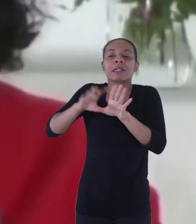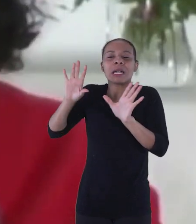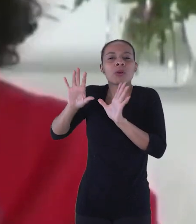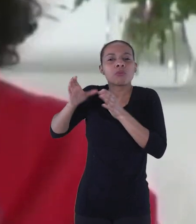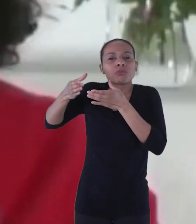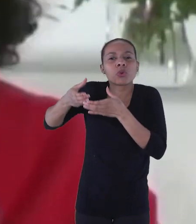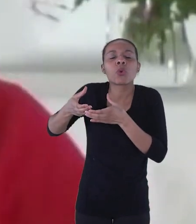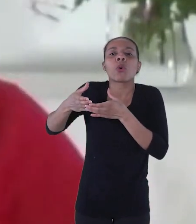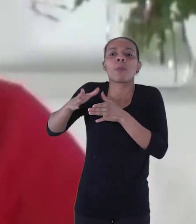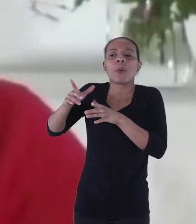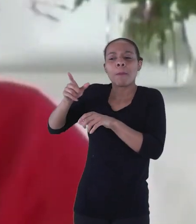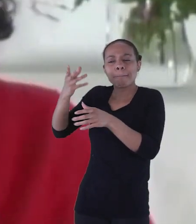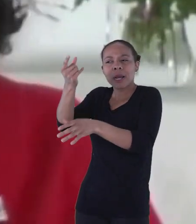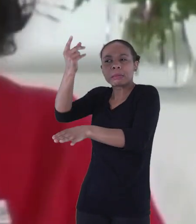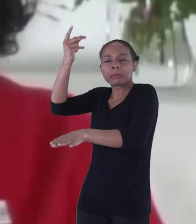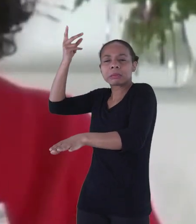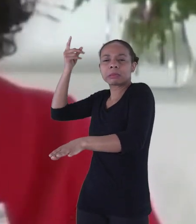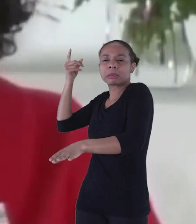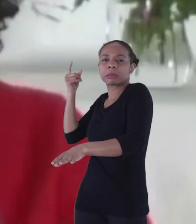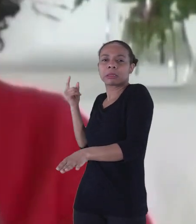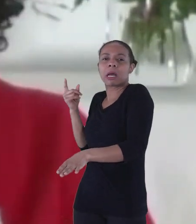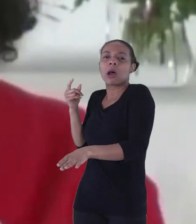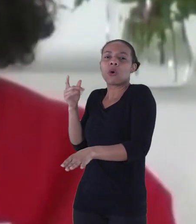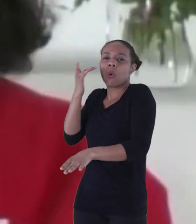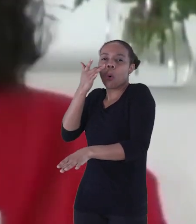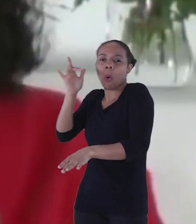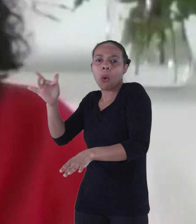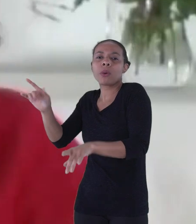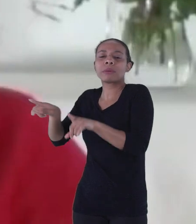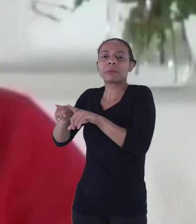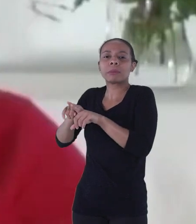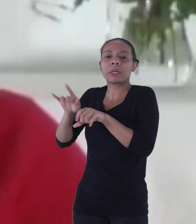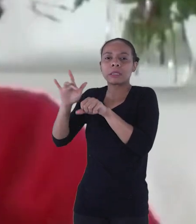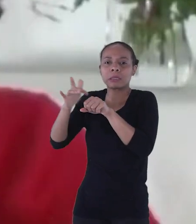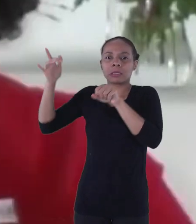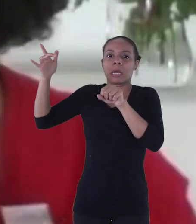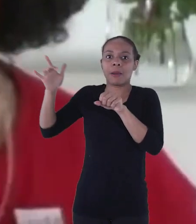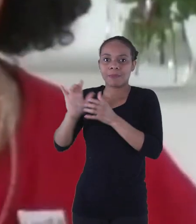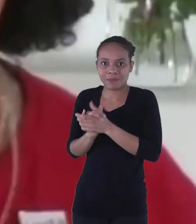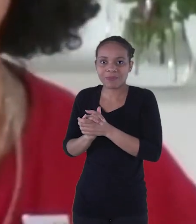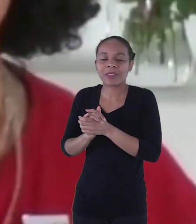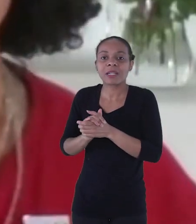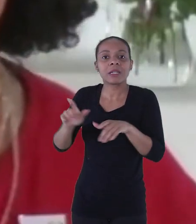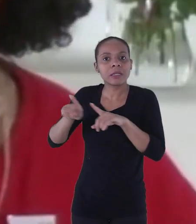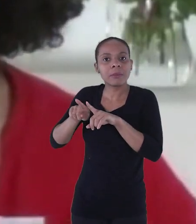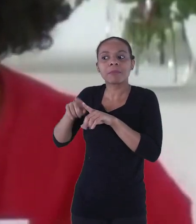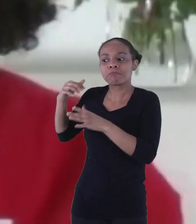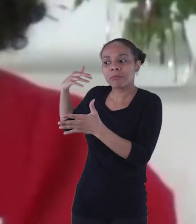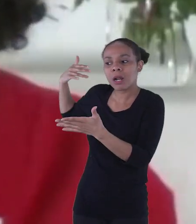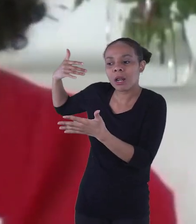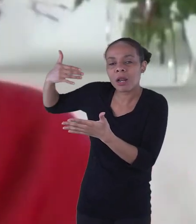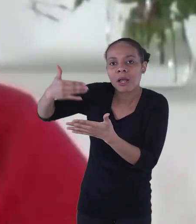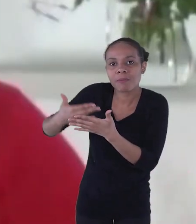em espaços diferentes, uma descendente de negro, então, em diáspora, e a outra descendente